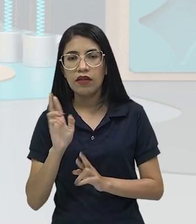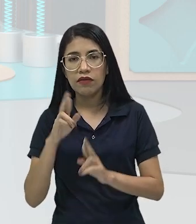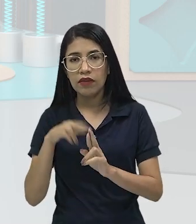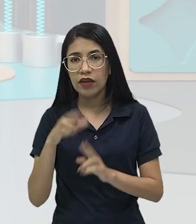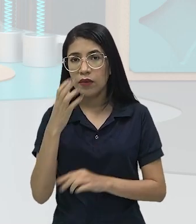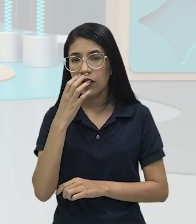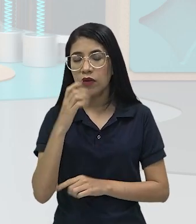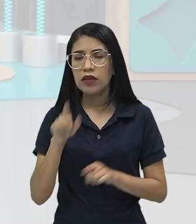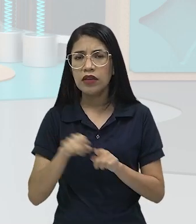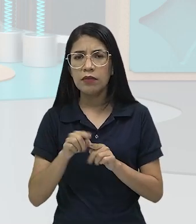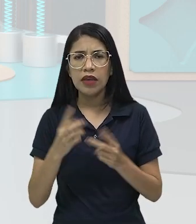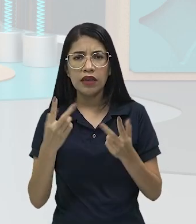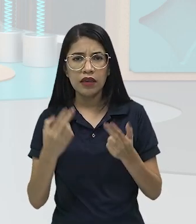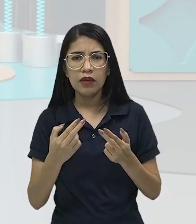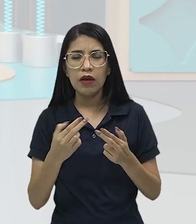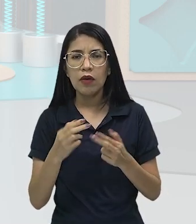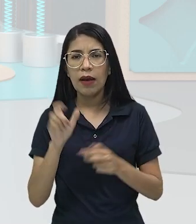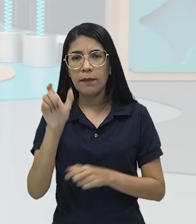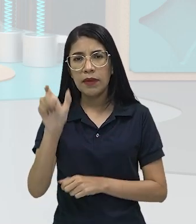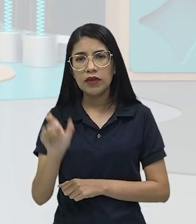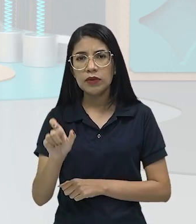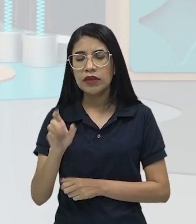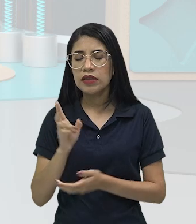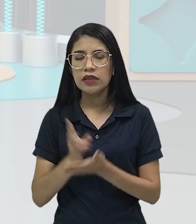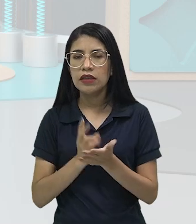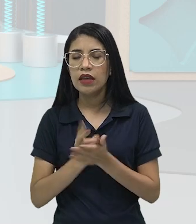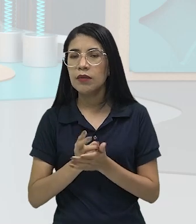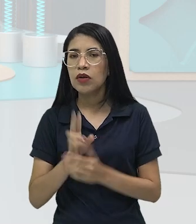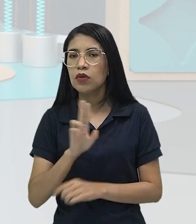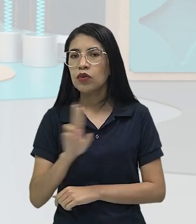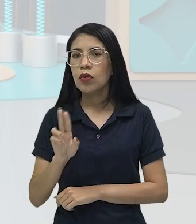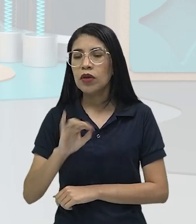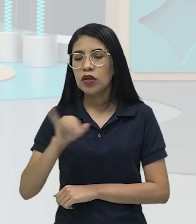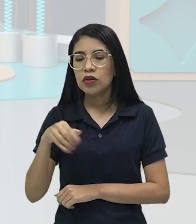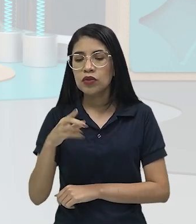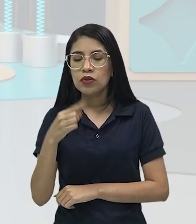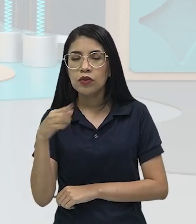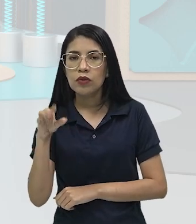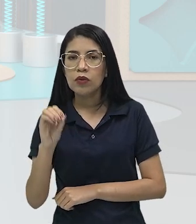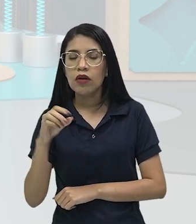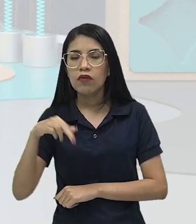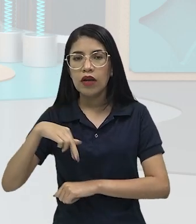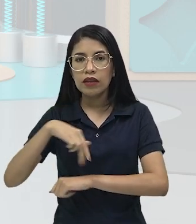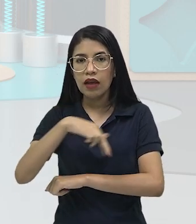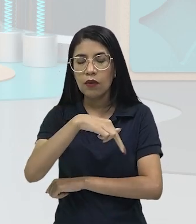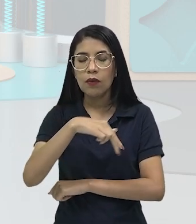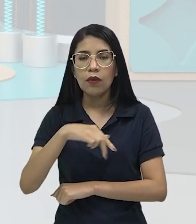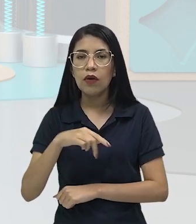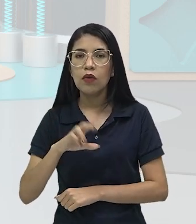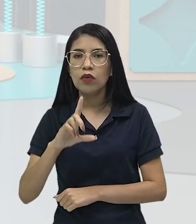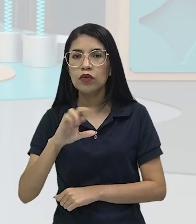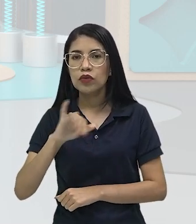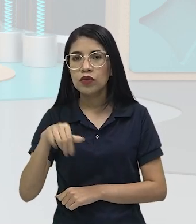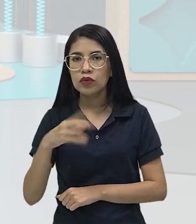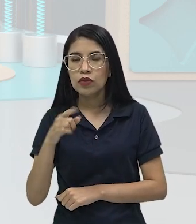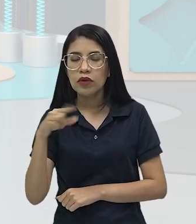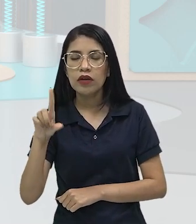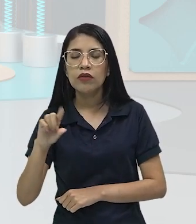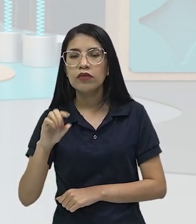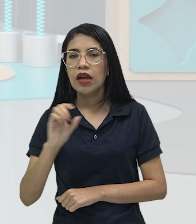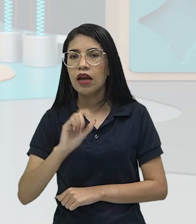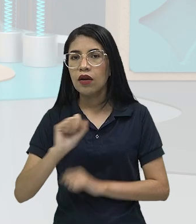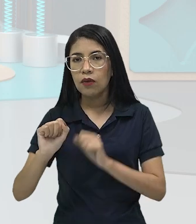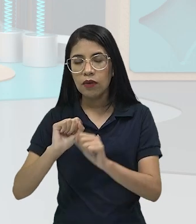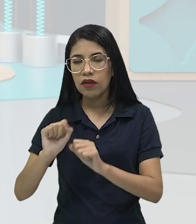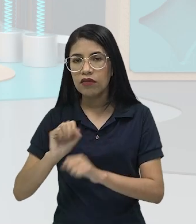você se refere a pessoas que você conhece. Você não vai falar sempre o nome da pessoa. João atravessou a rua. João saiu correndo. Não, você